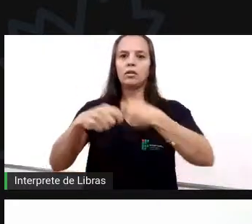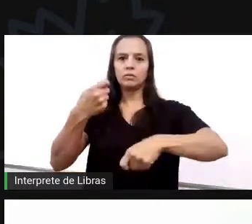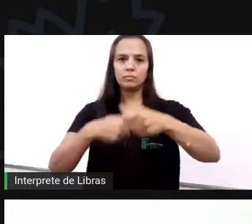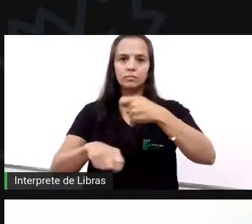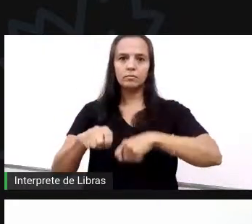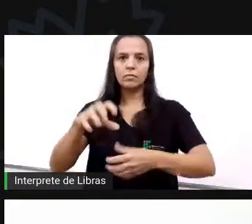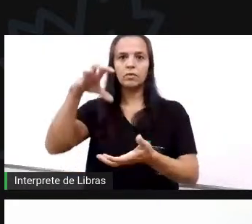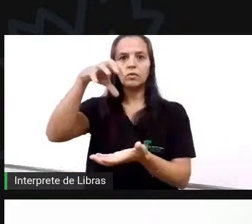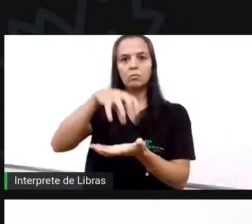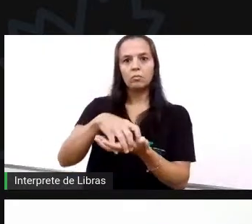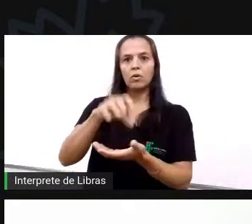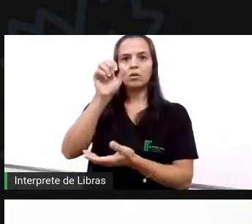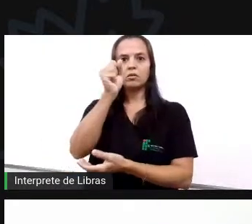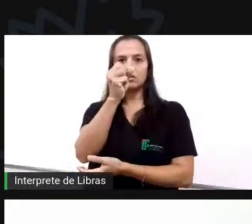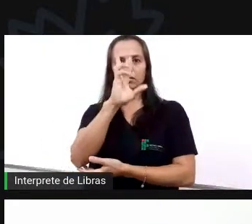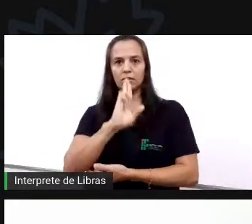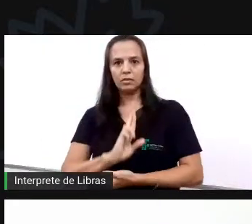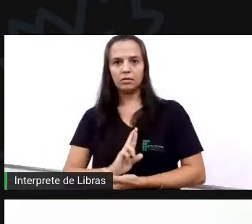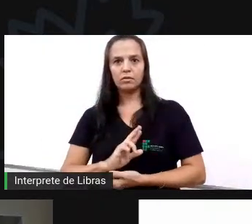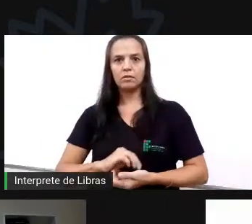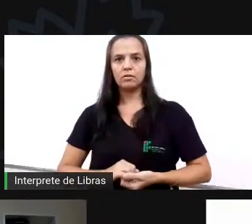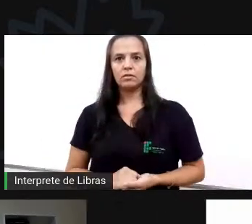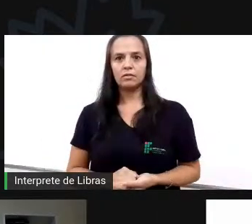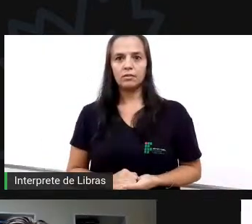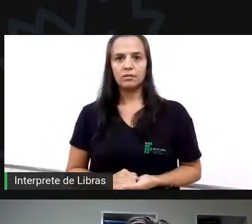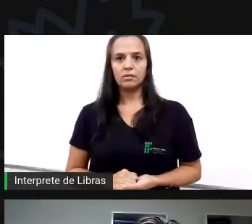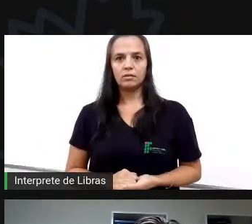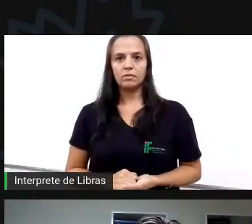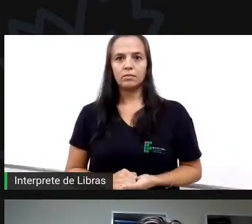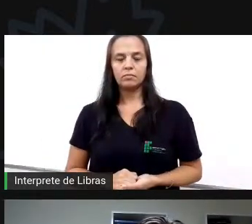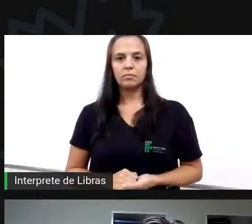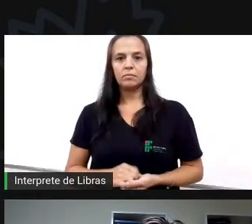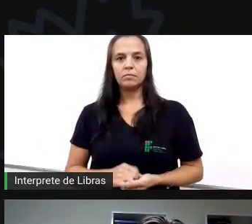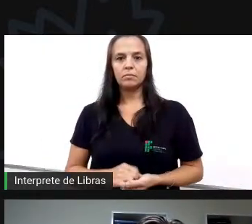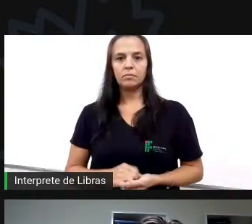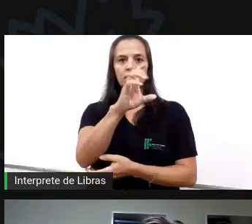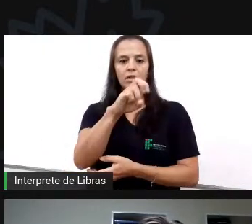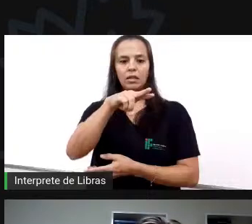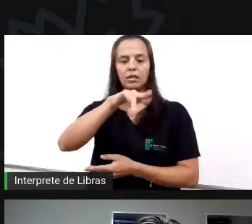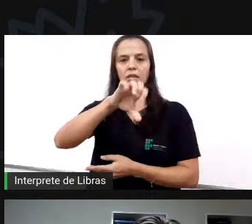do polo Santa Rosa. Senhora Denise Weber,